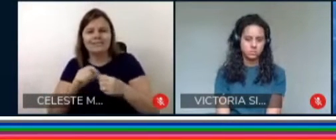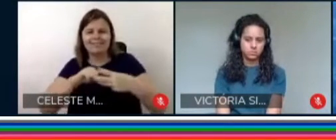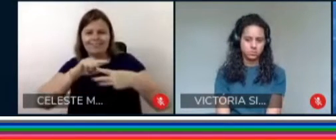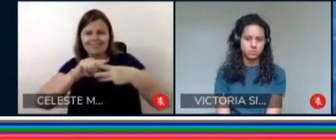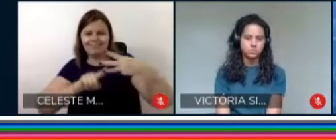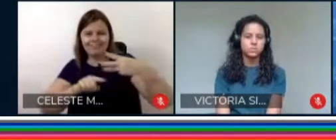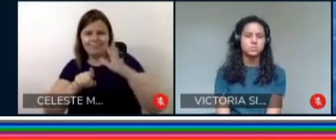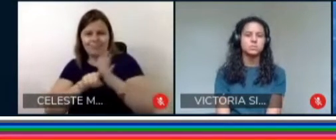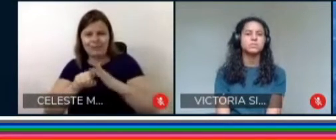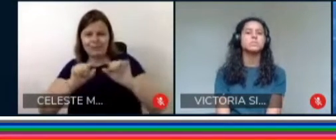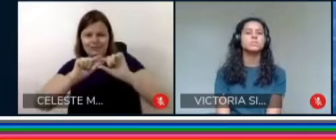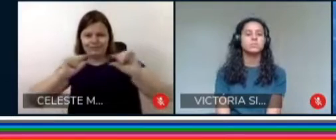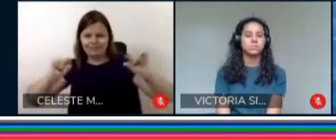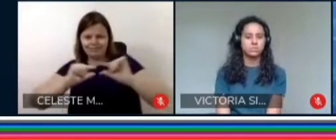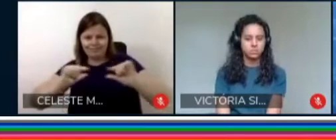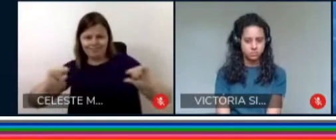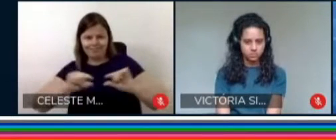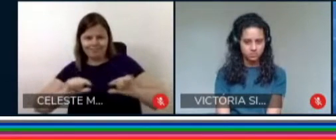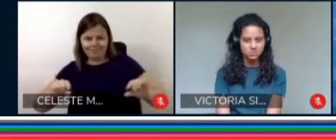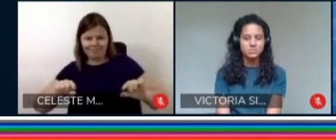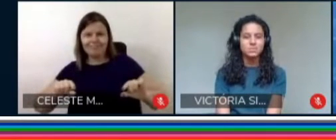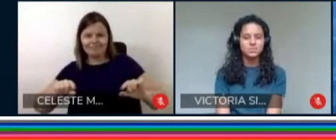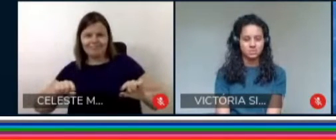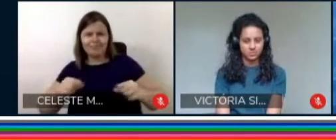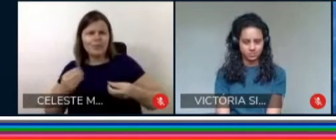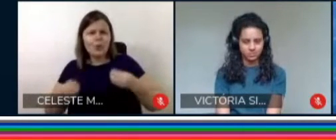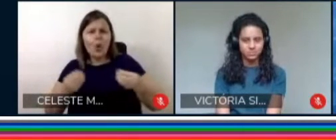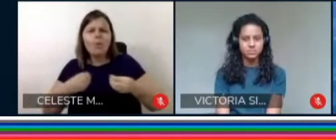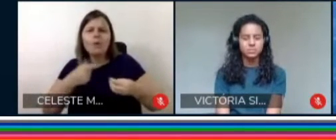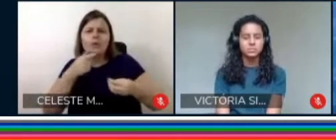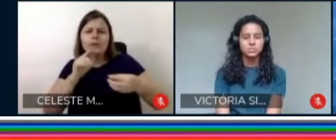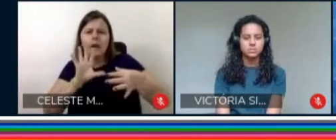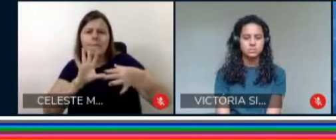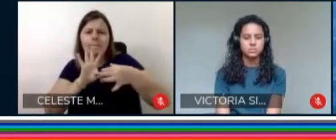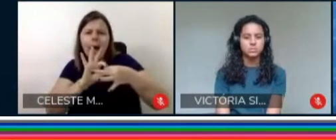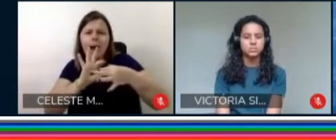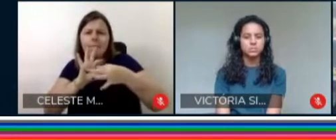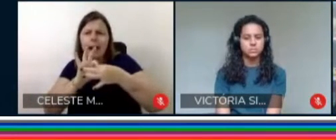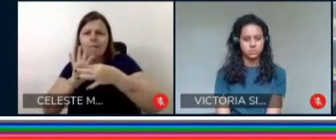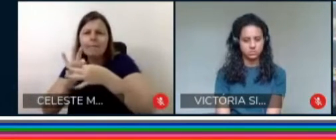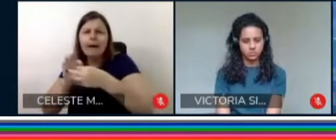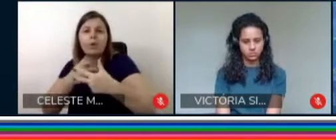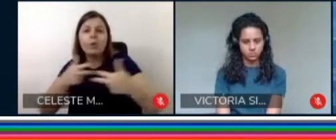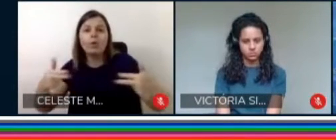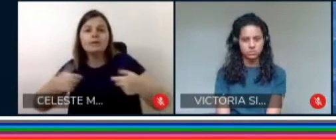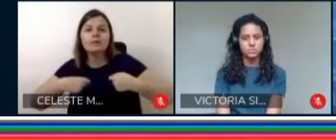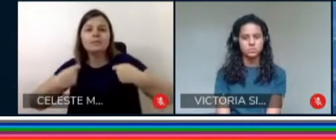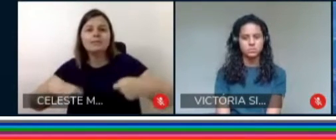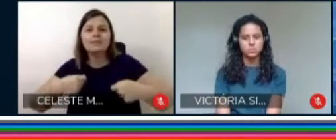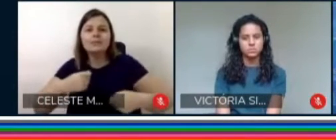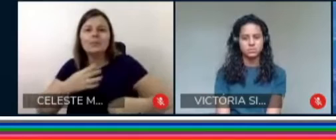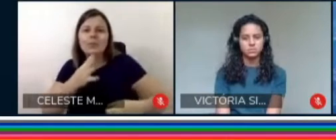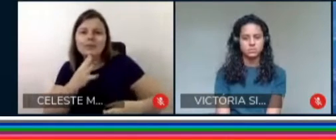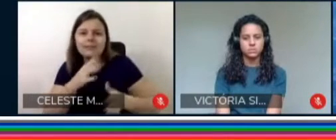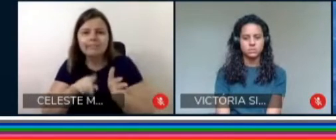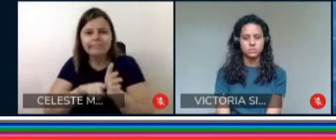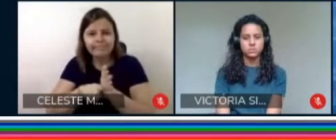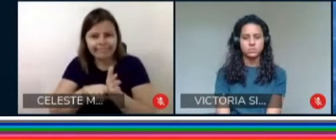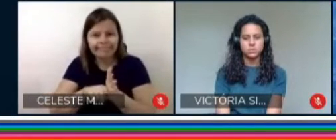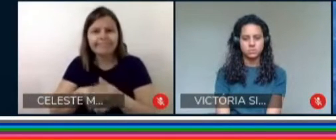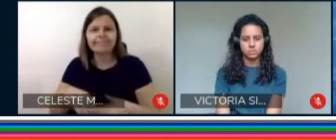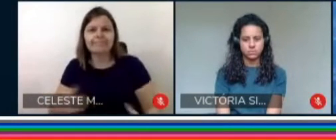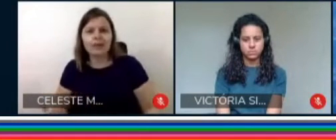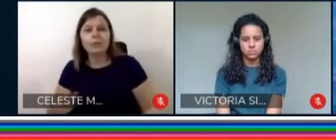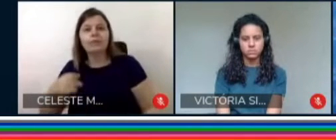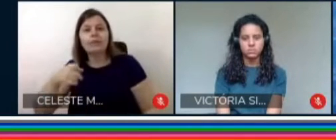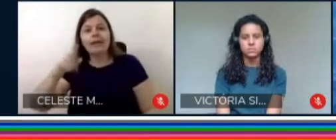costura daquilo que eu preciso conhecer, né? Então aqui, o reconhecer ele passa,